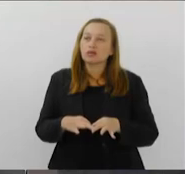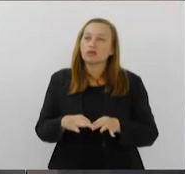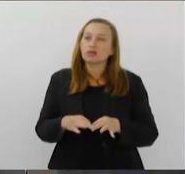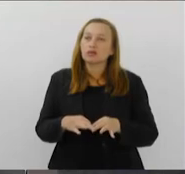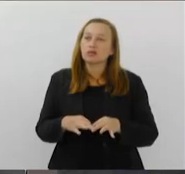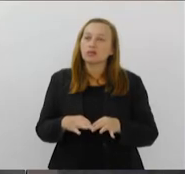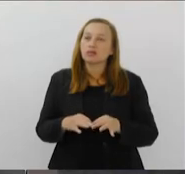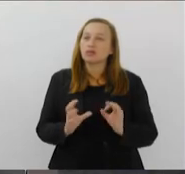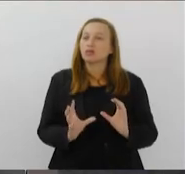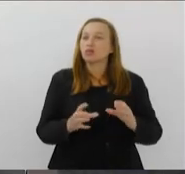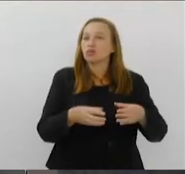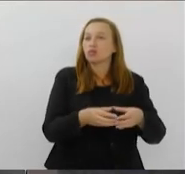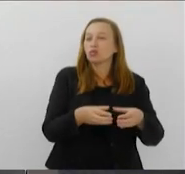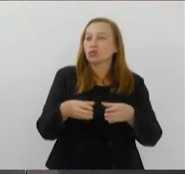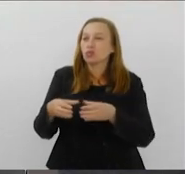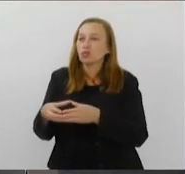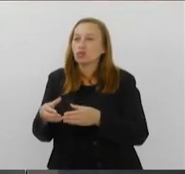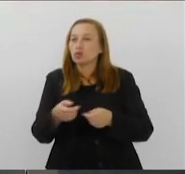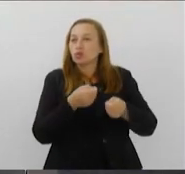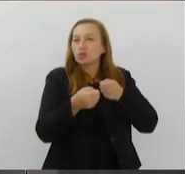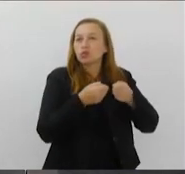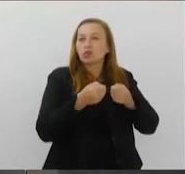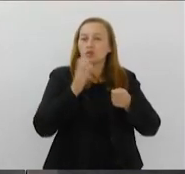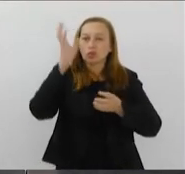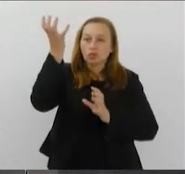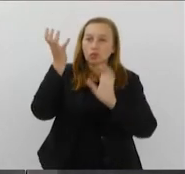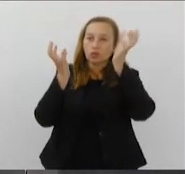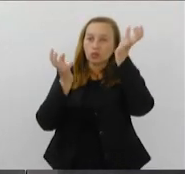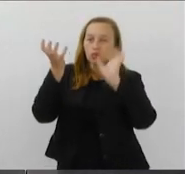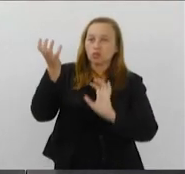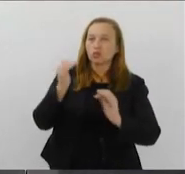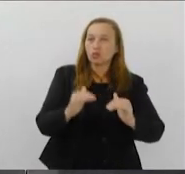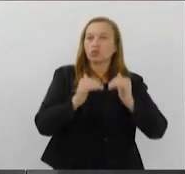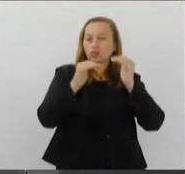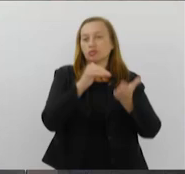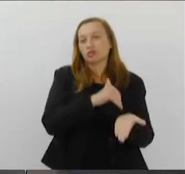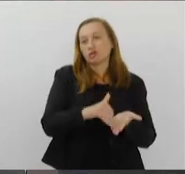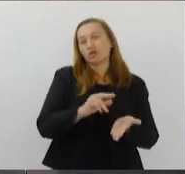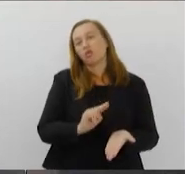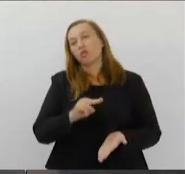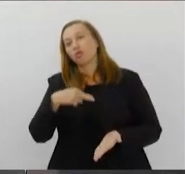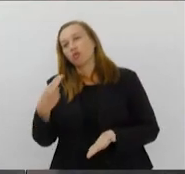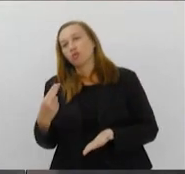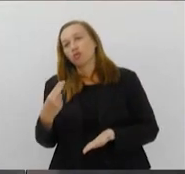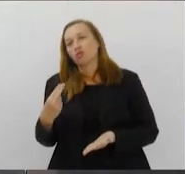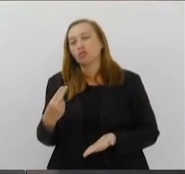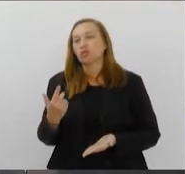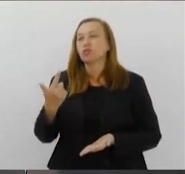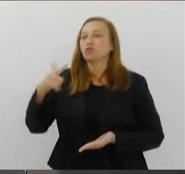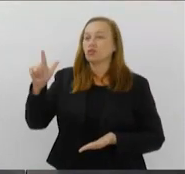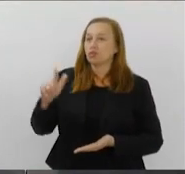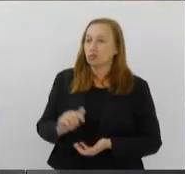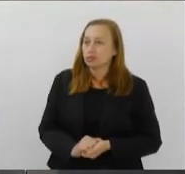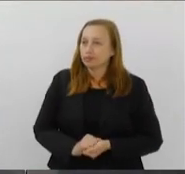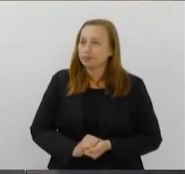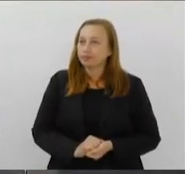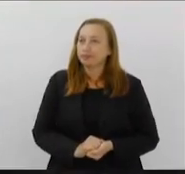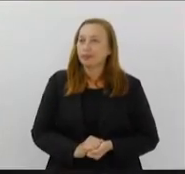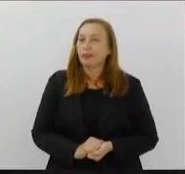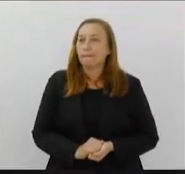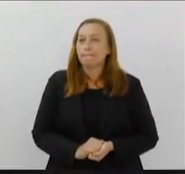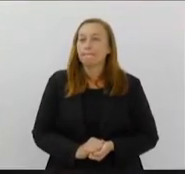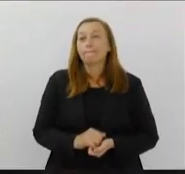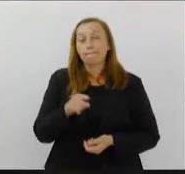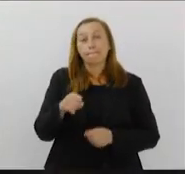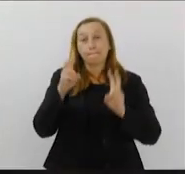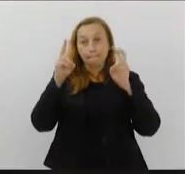órgãos de controle climático, seja subsecretarias ou em outros formatos. Uhum. Esse é